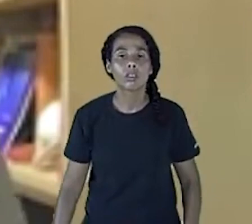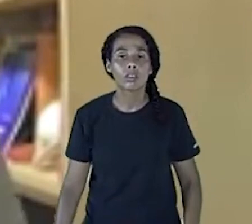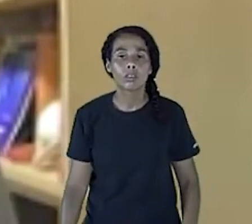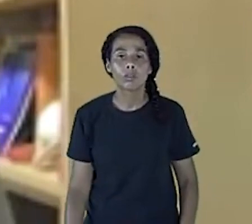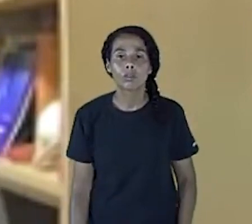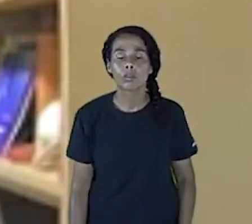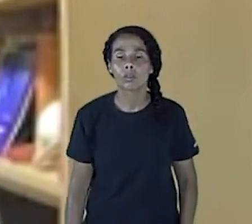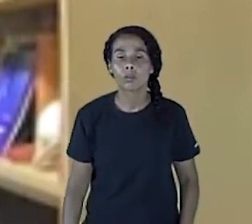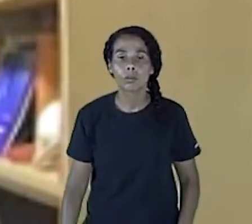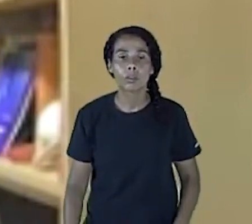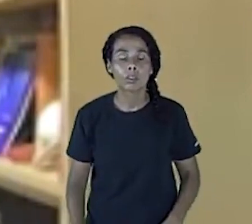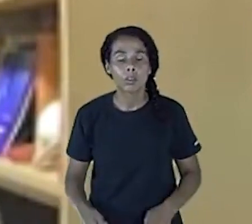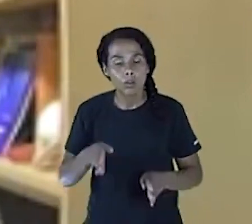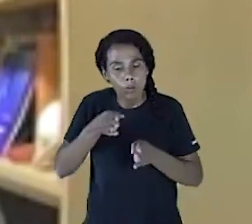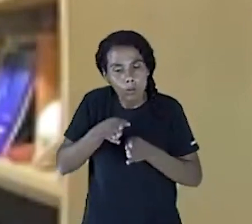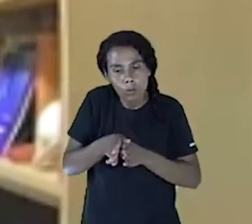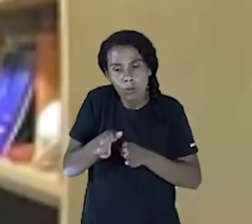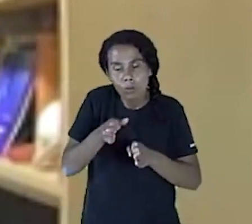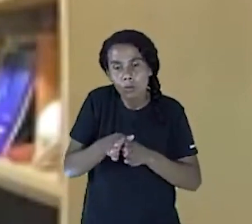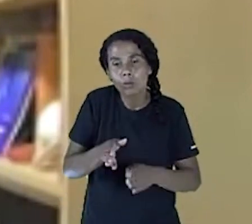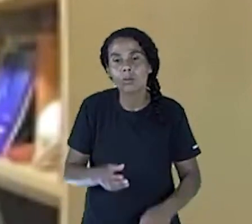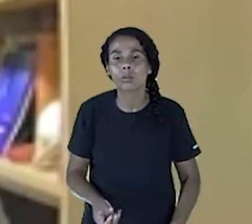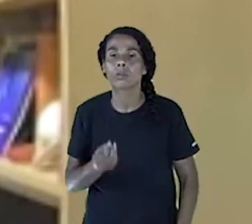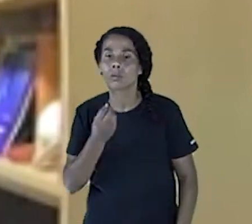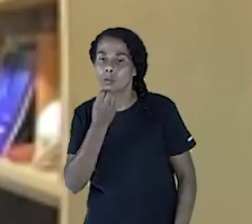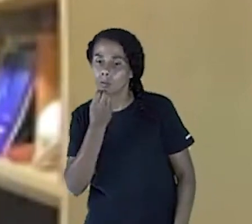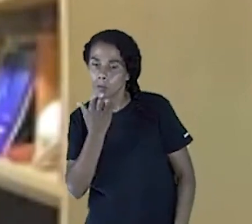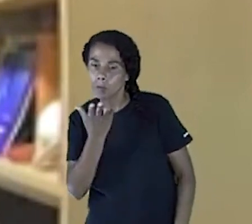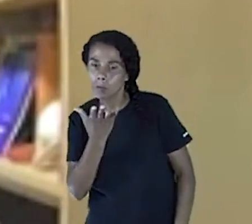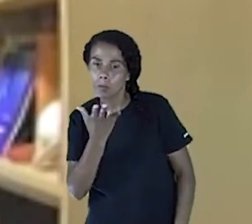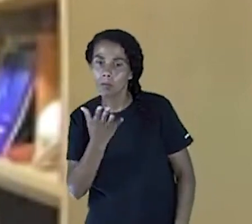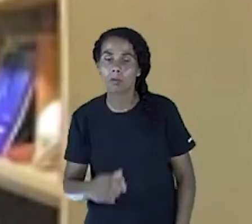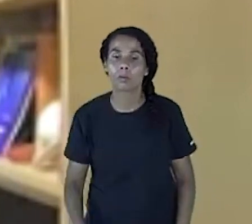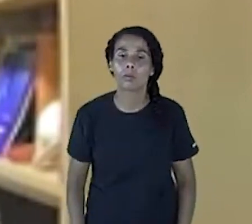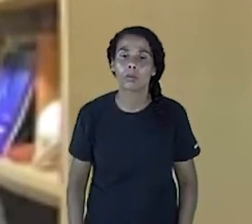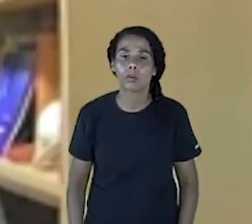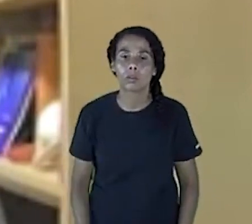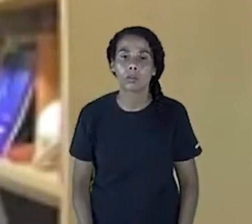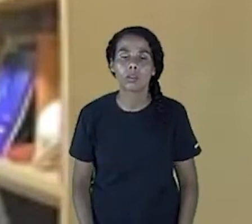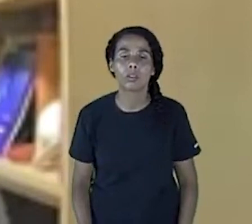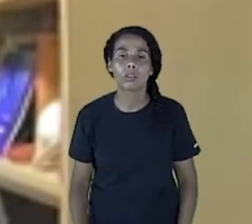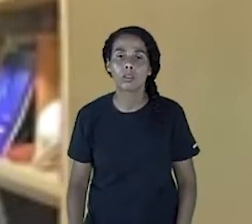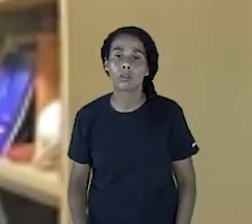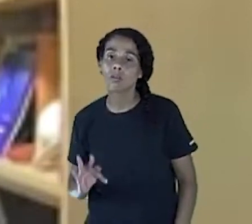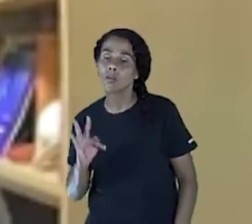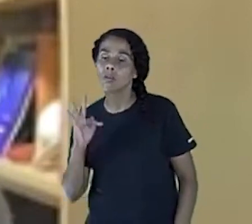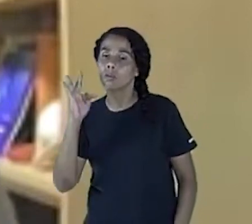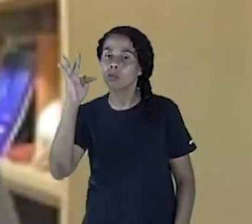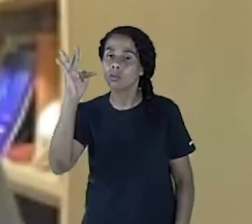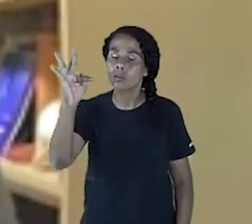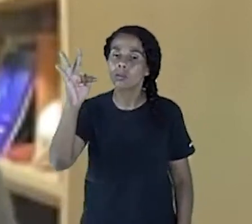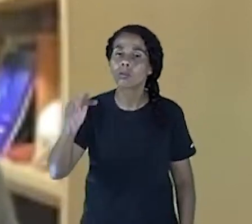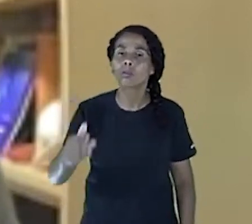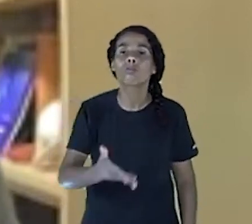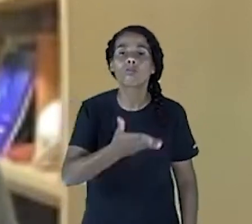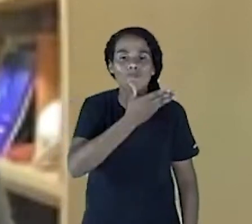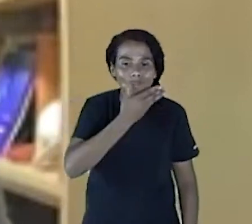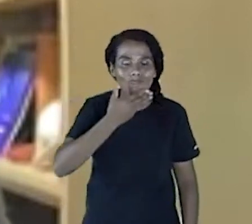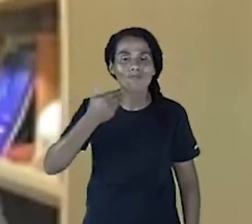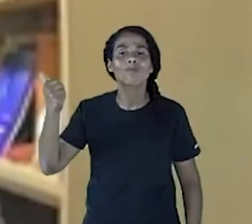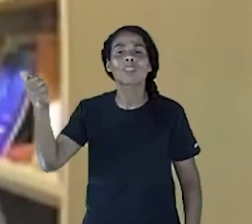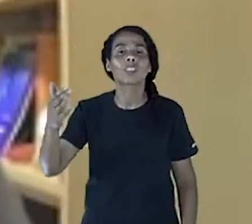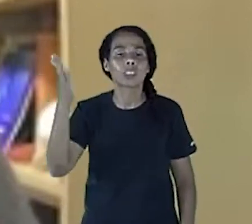de uma esperança sem esperar, porque tem que ter o fazer mesmo para acontecer essa transformação. Primeiro dentro da gente mesmo, da